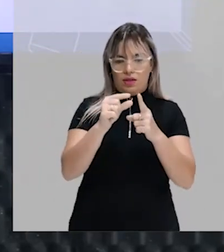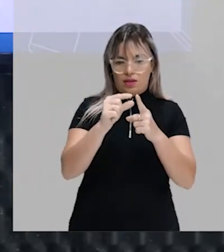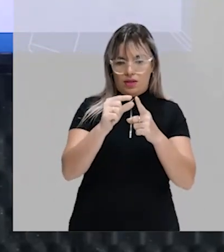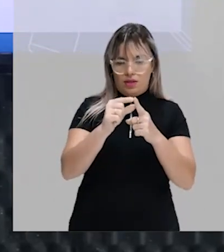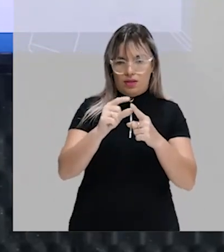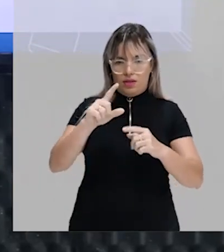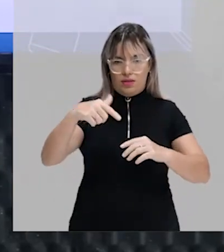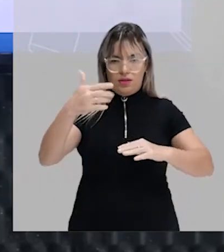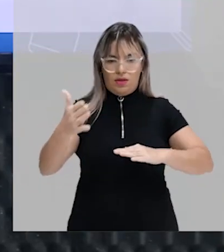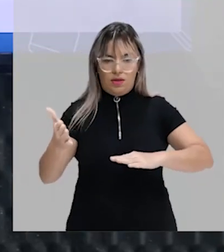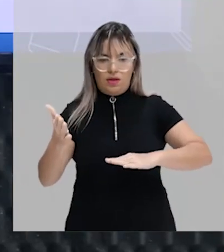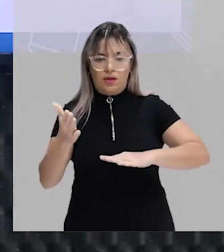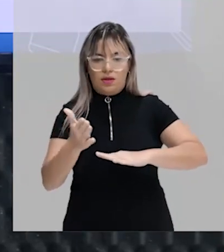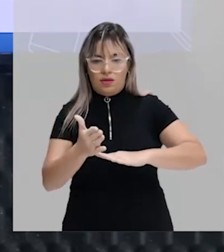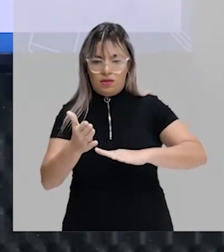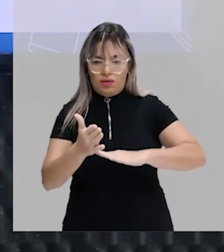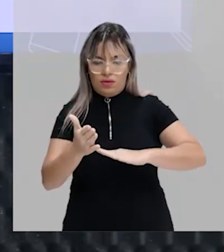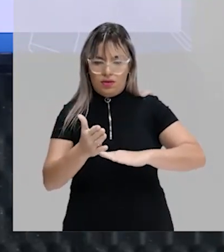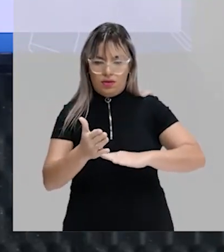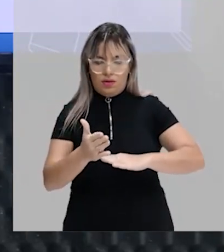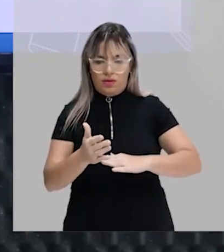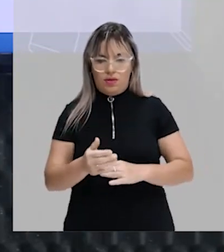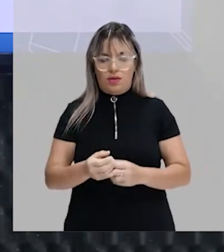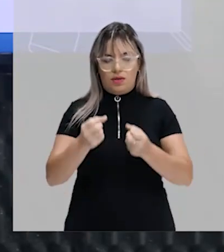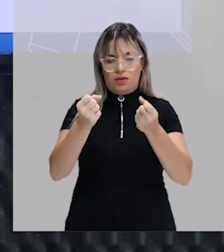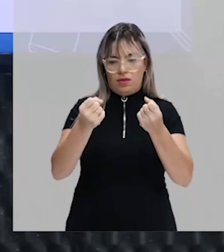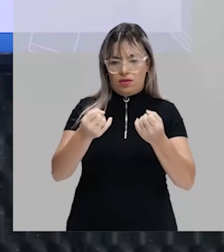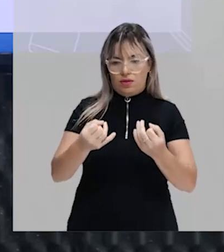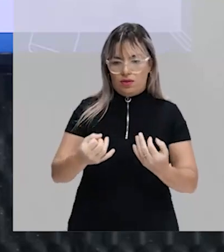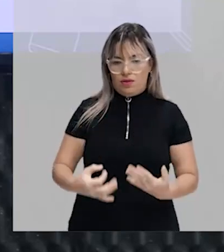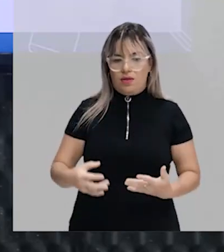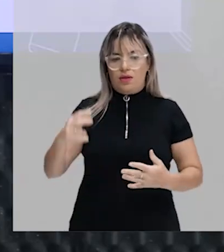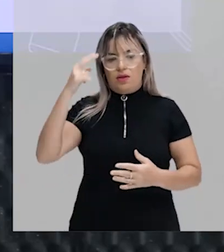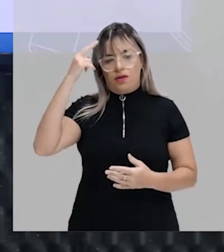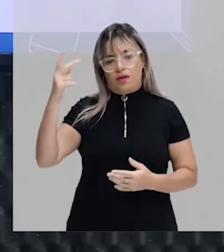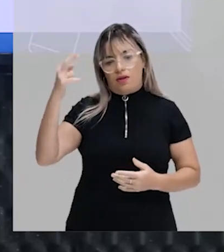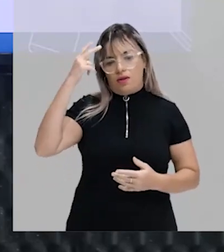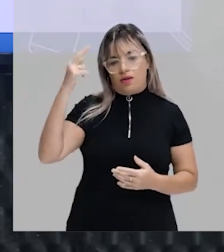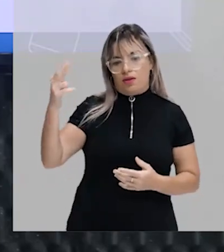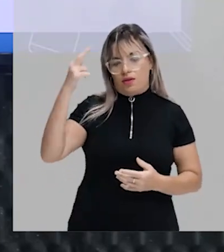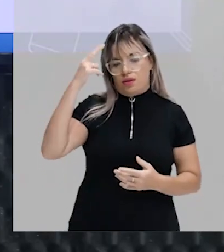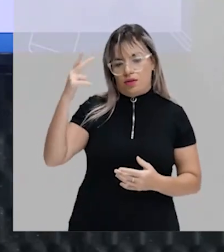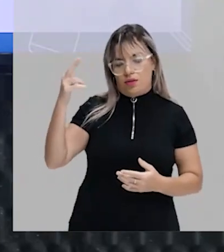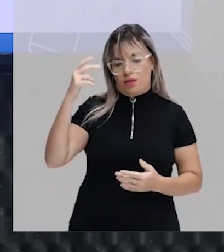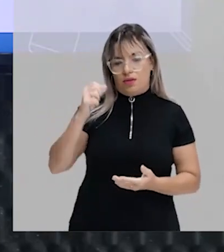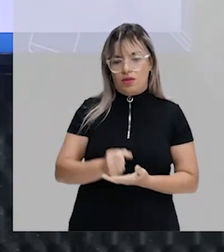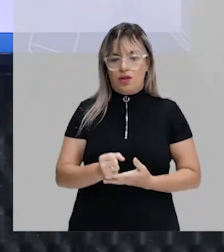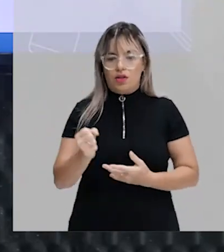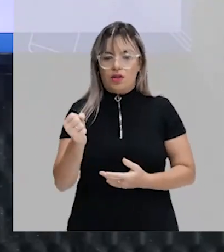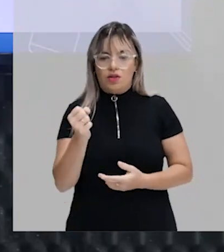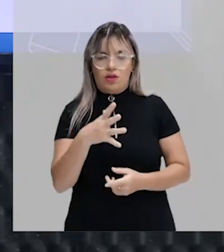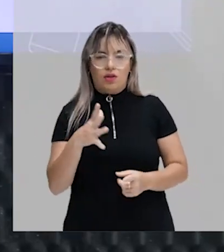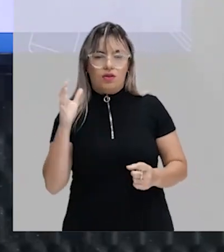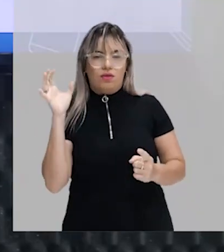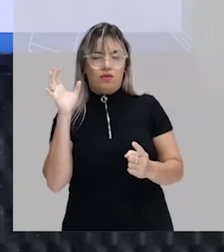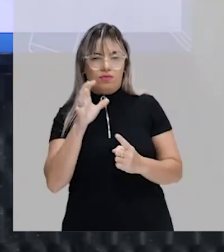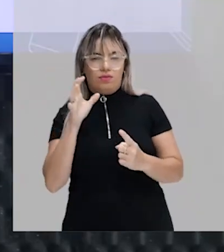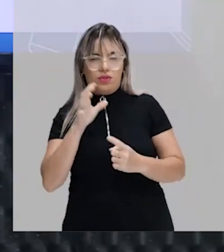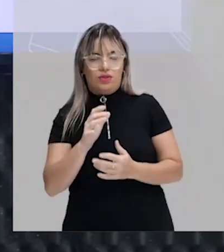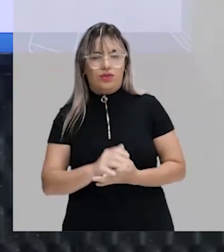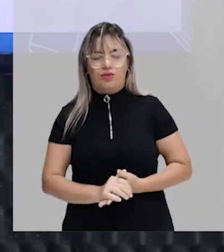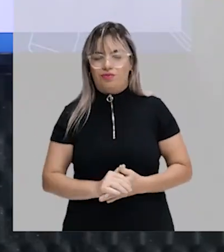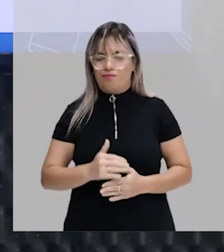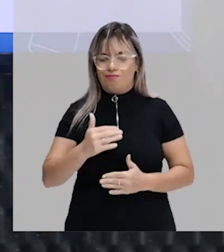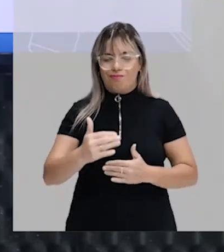uma era histórica que se segue à modernidade e às tendências dessa era. Nós estamos só avançando, só melhorando, só